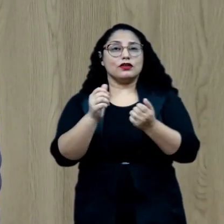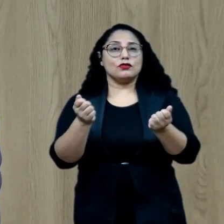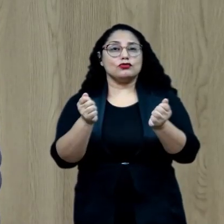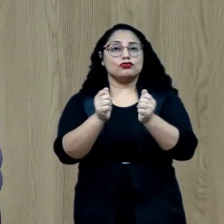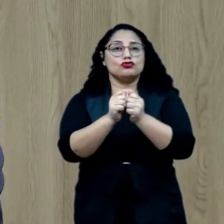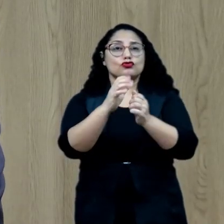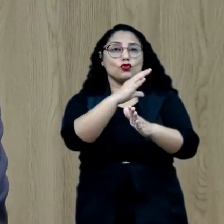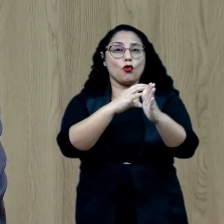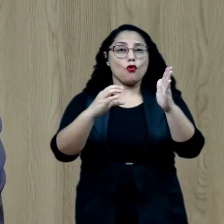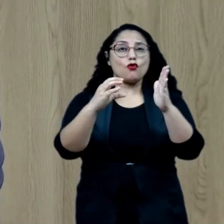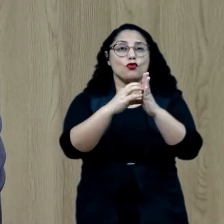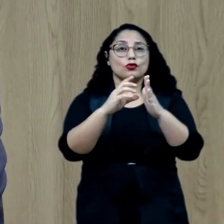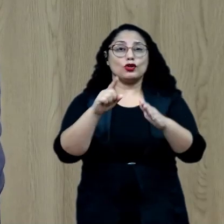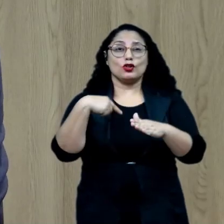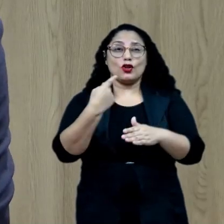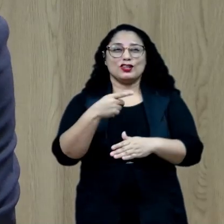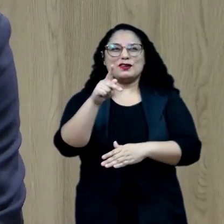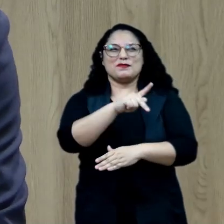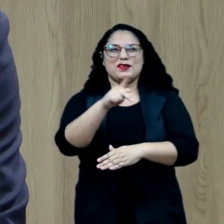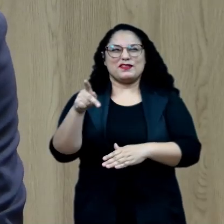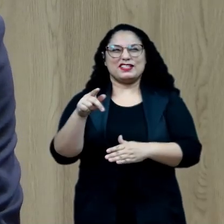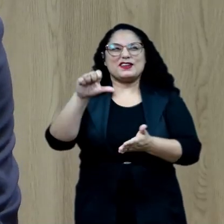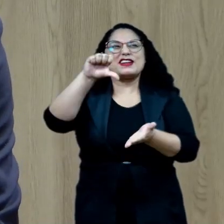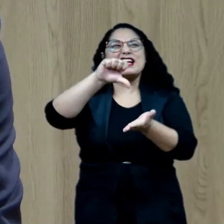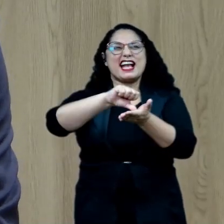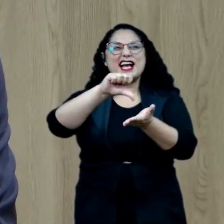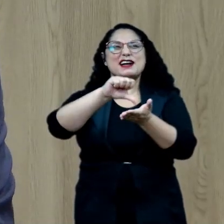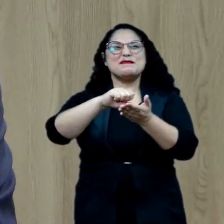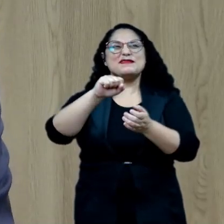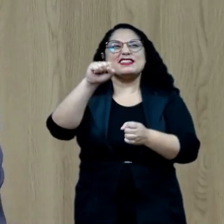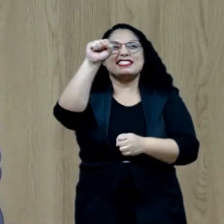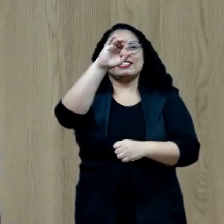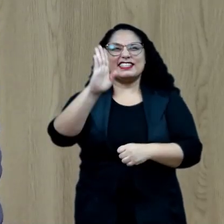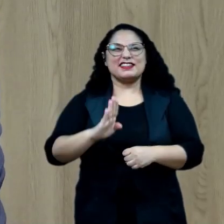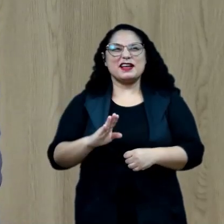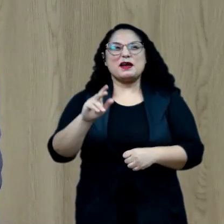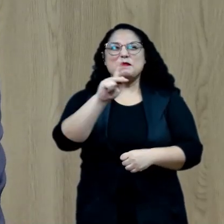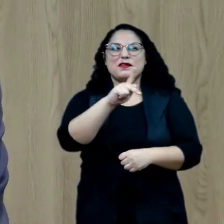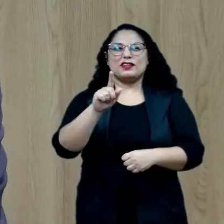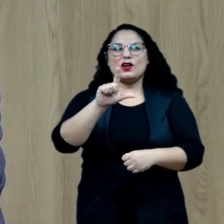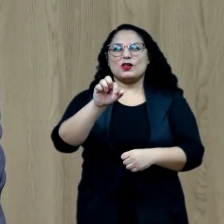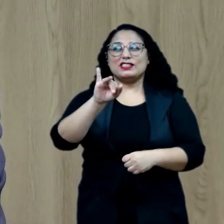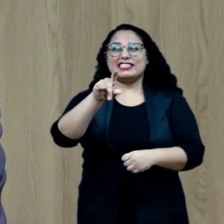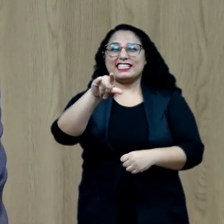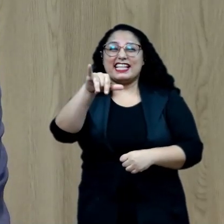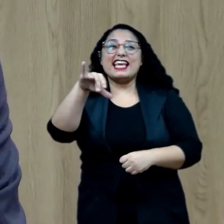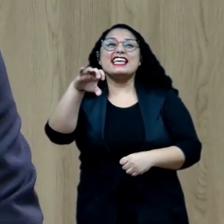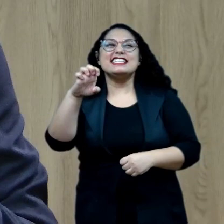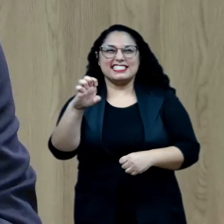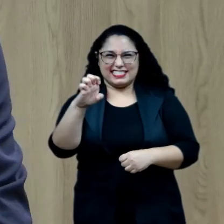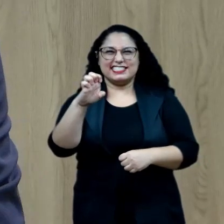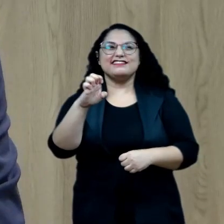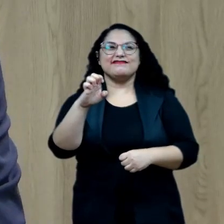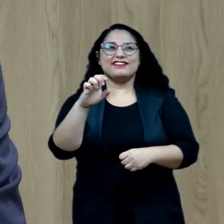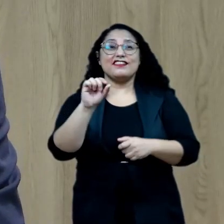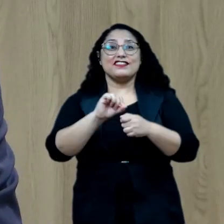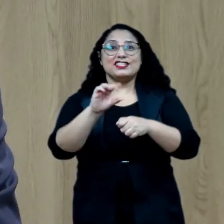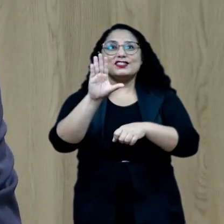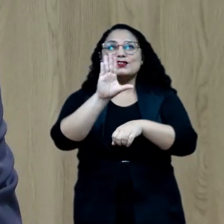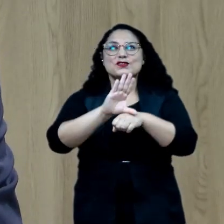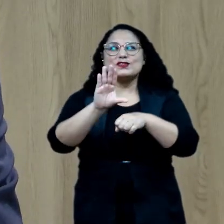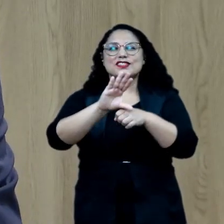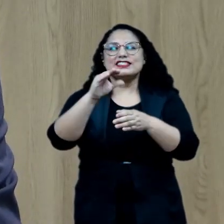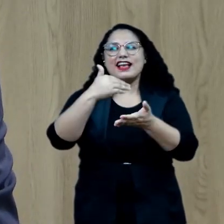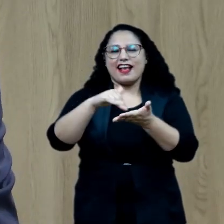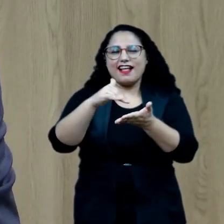mesmo concurso e somos professores no Campo São Sebastião. Caramba. Professora Lucineide. E aí fiz o curso de